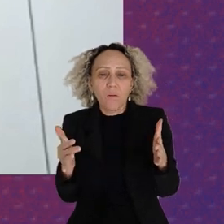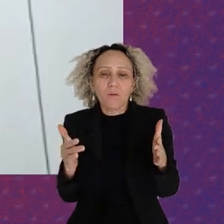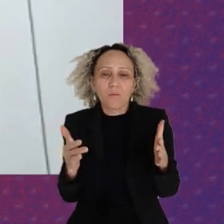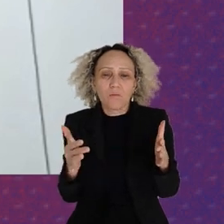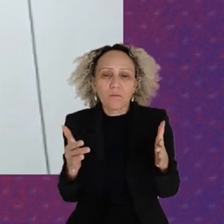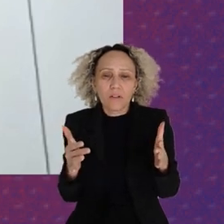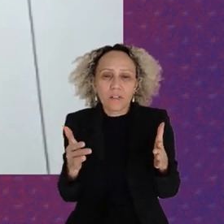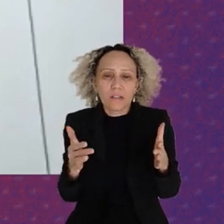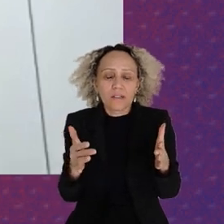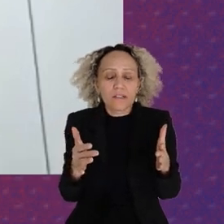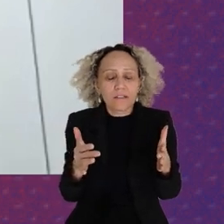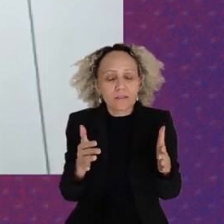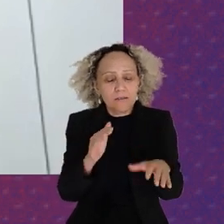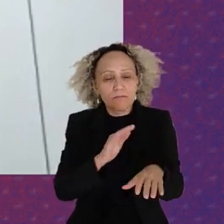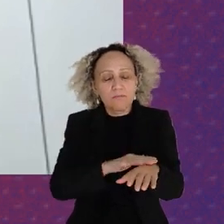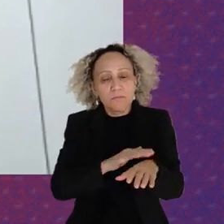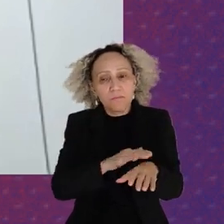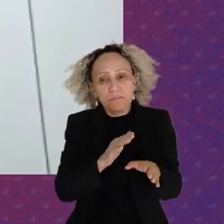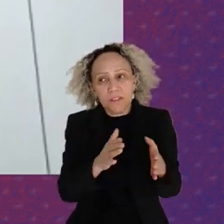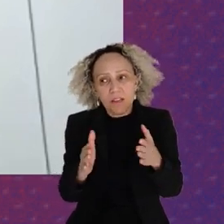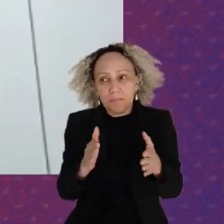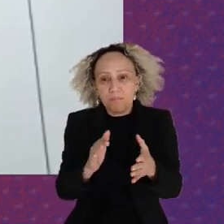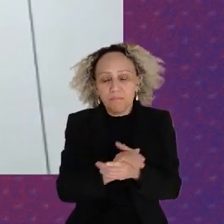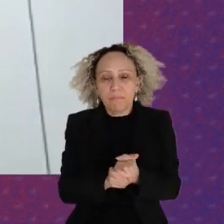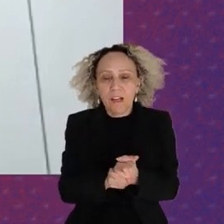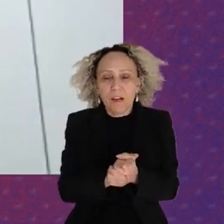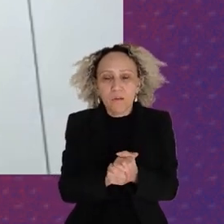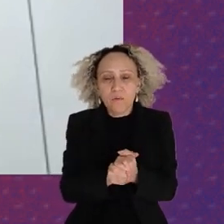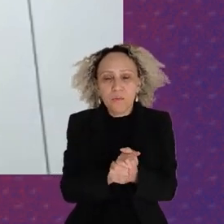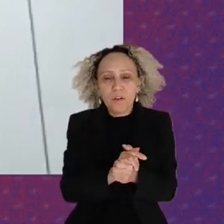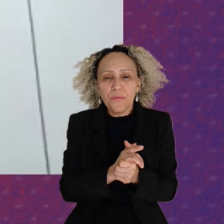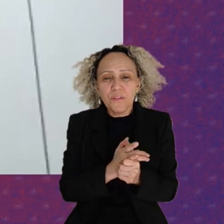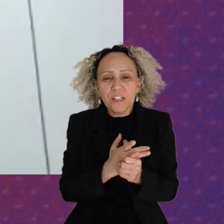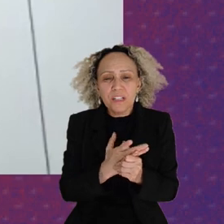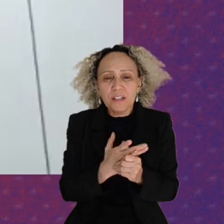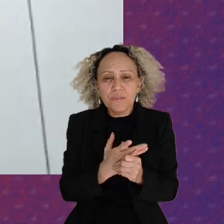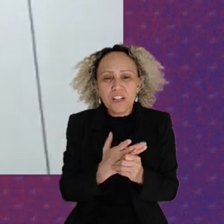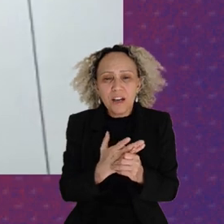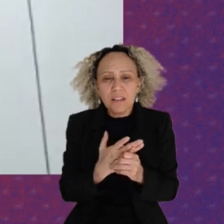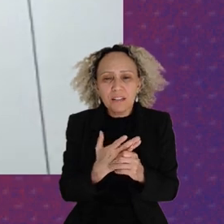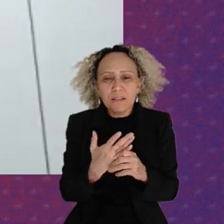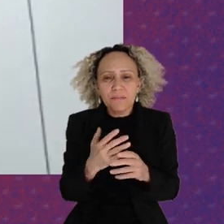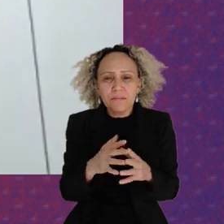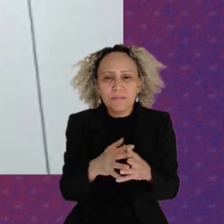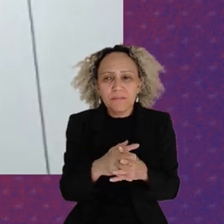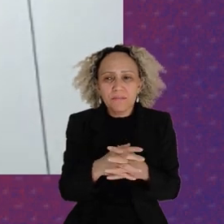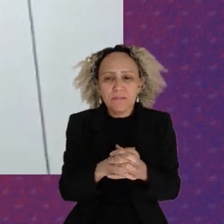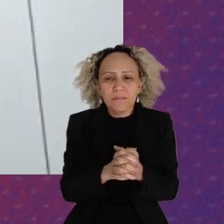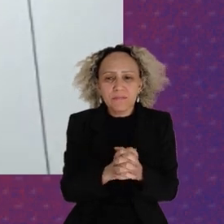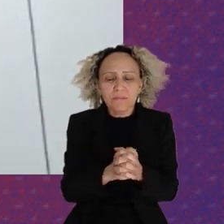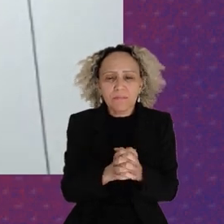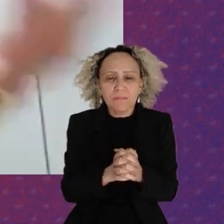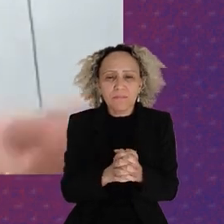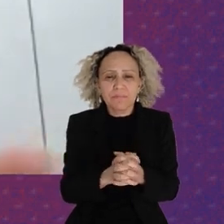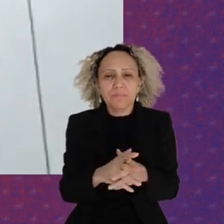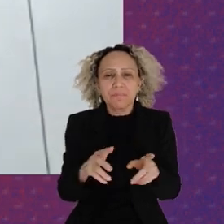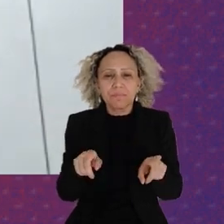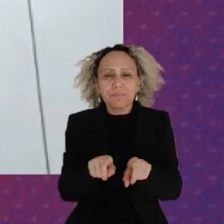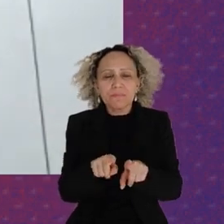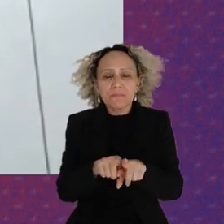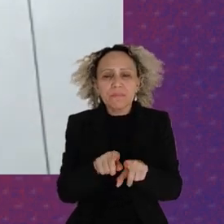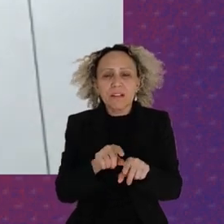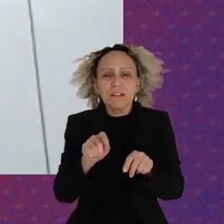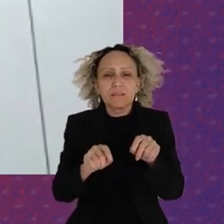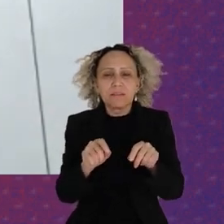esse período, né? Então, nós temos, em média, 16% de vereadoras